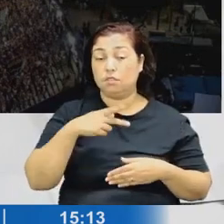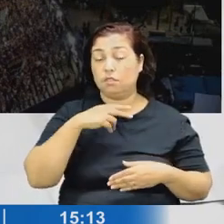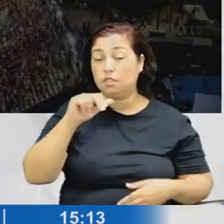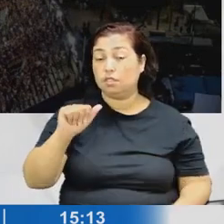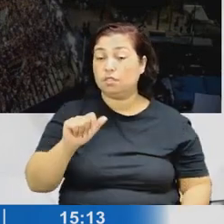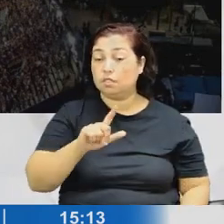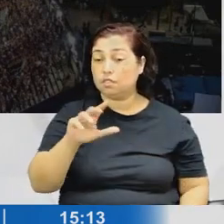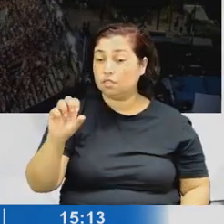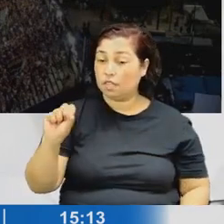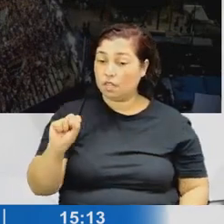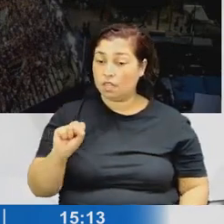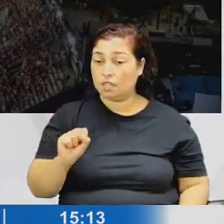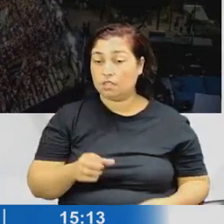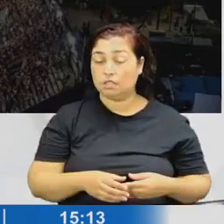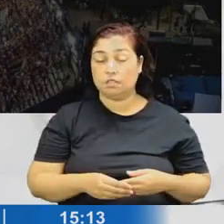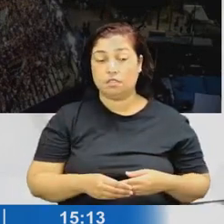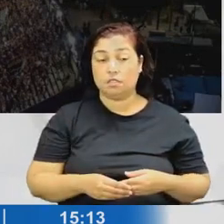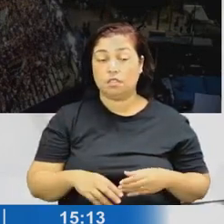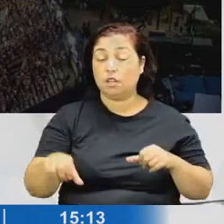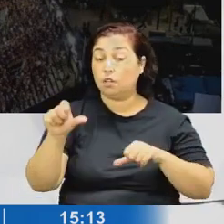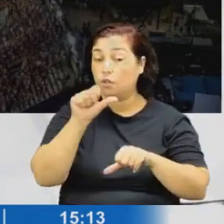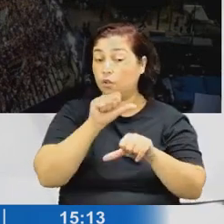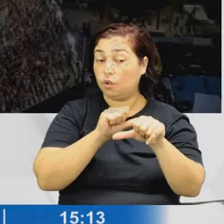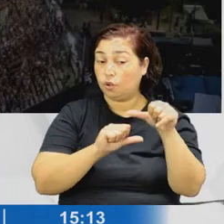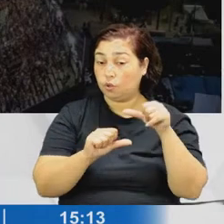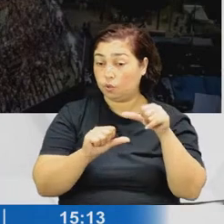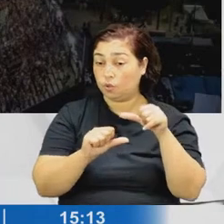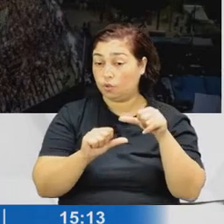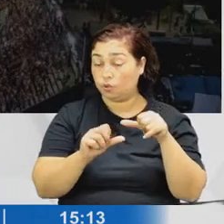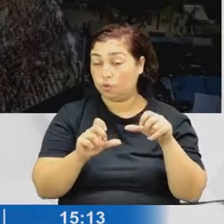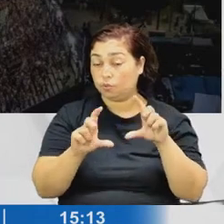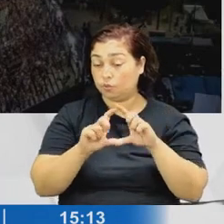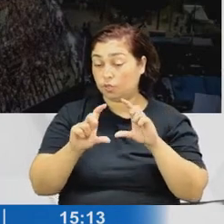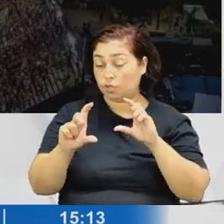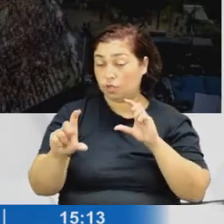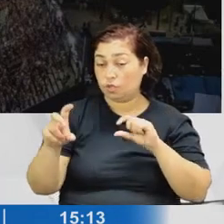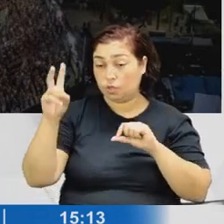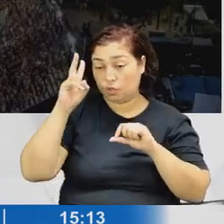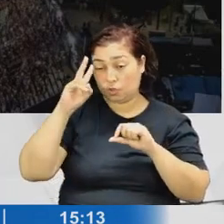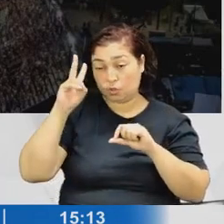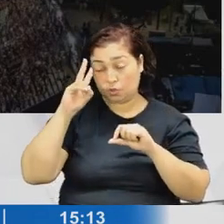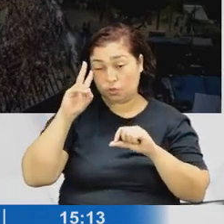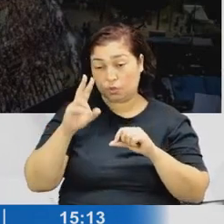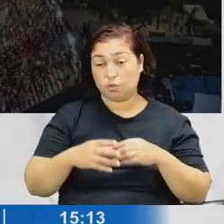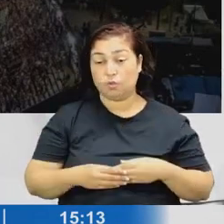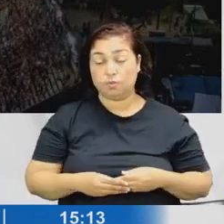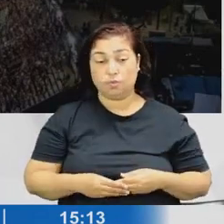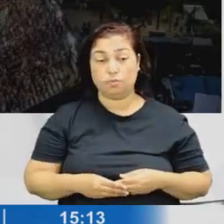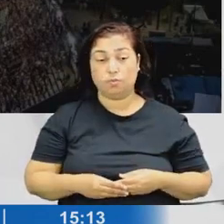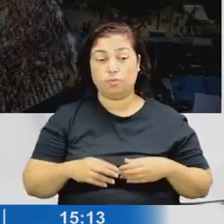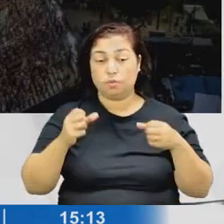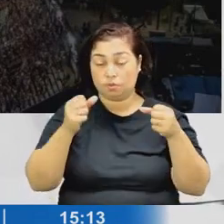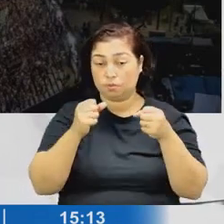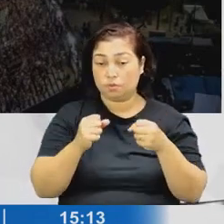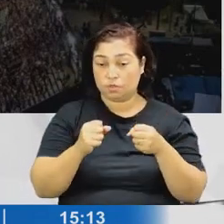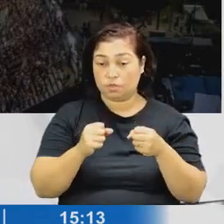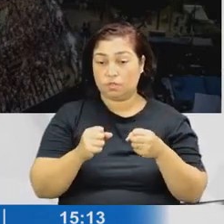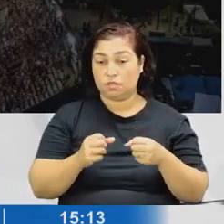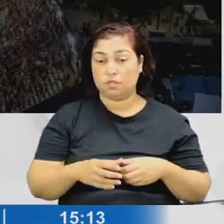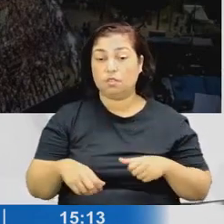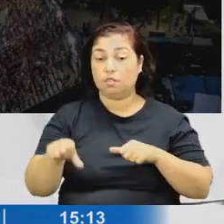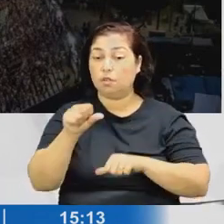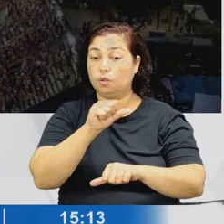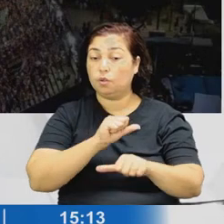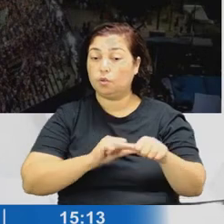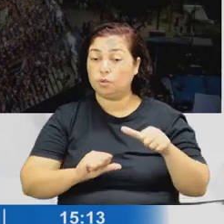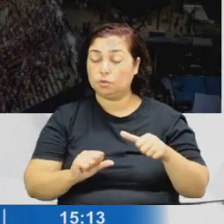xerém papapa aí vamos mudar agora essa essa fase olha analogia para o mandato gente vamos mudar agora